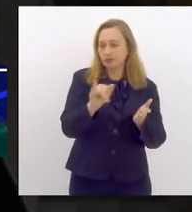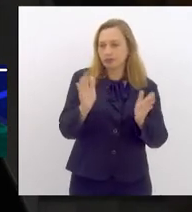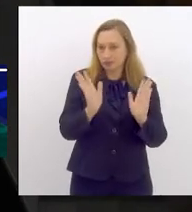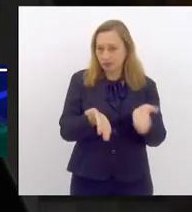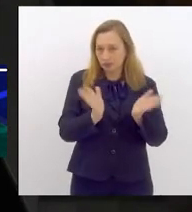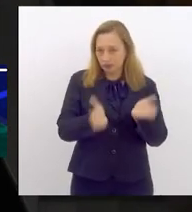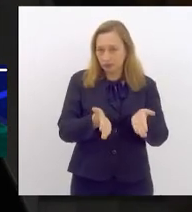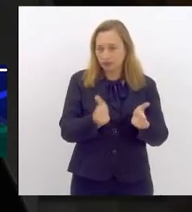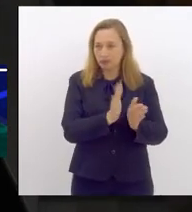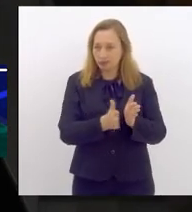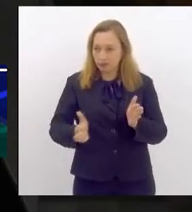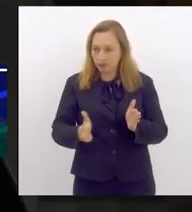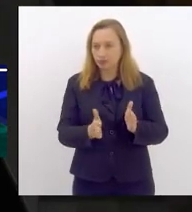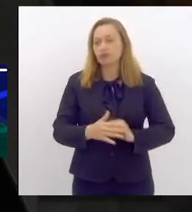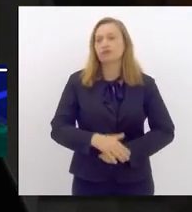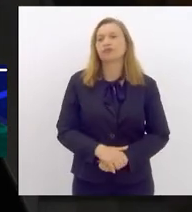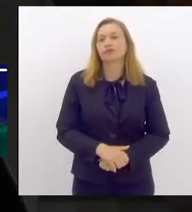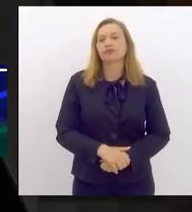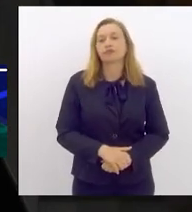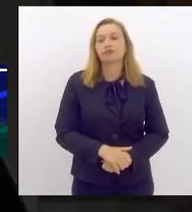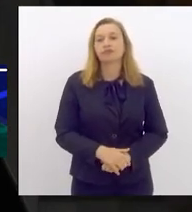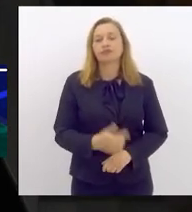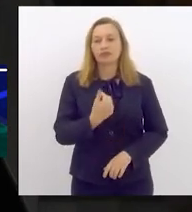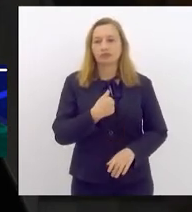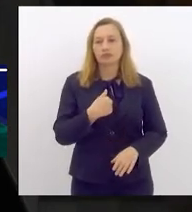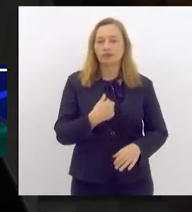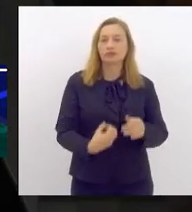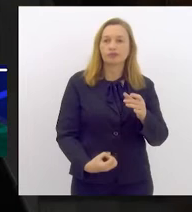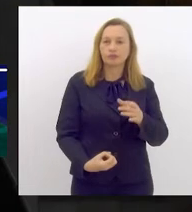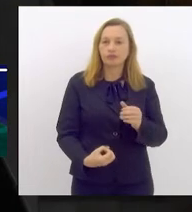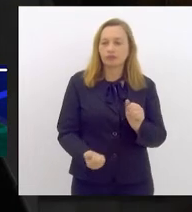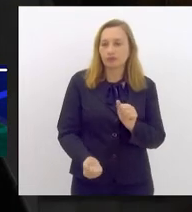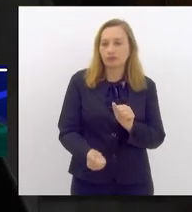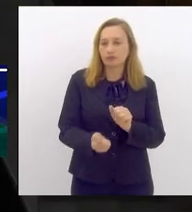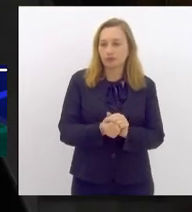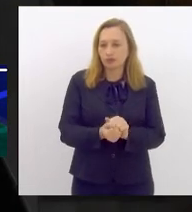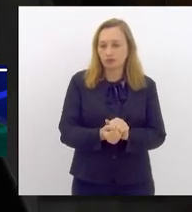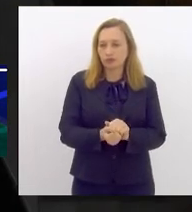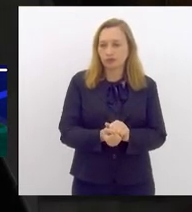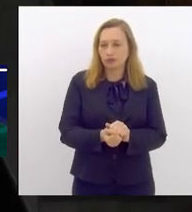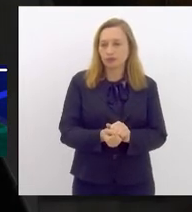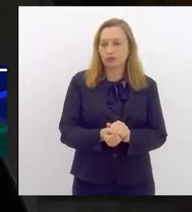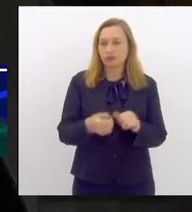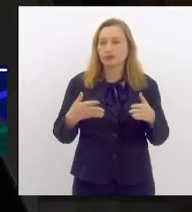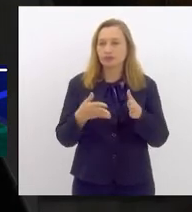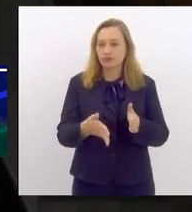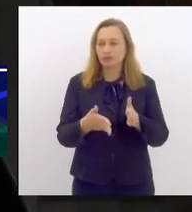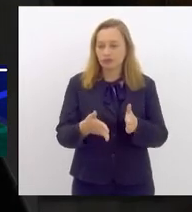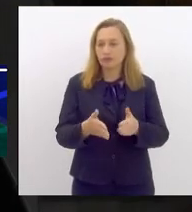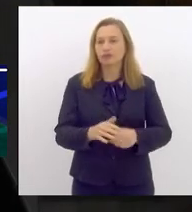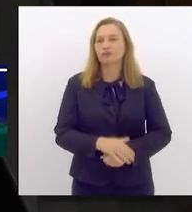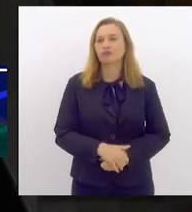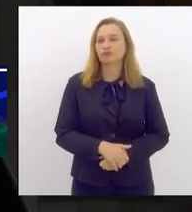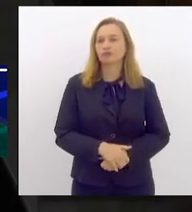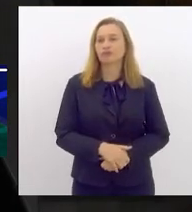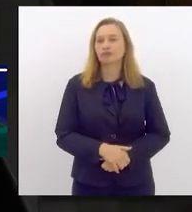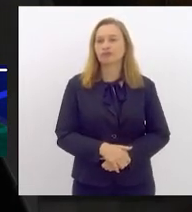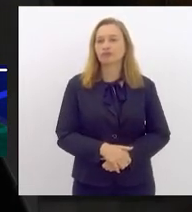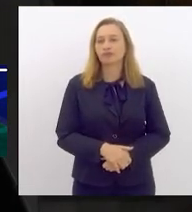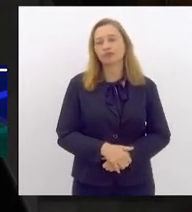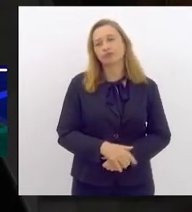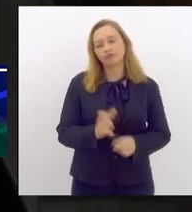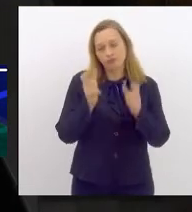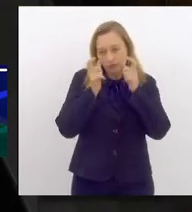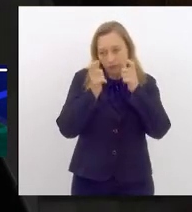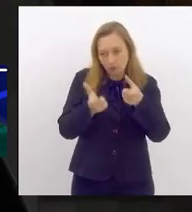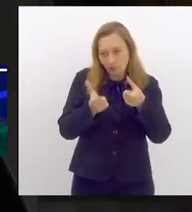dia de hoje e da qual o sol os autores vai nessa direção o que me